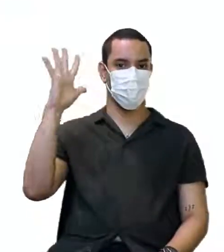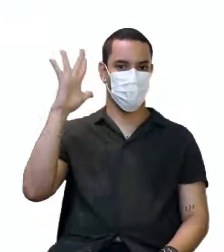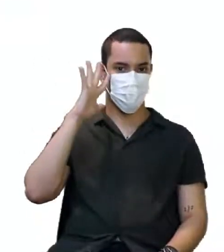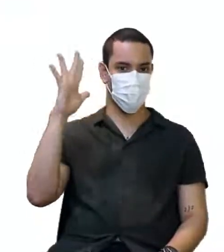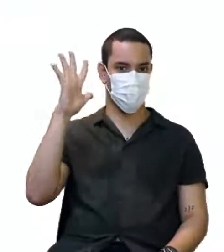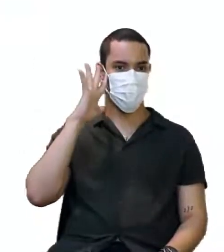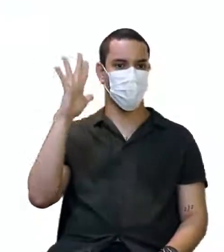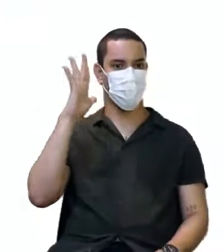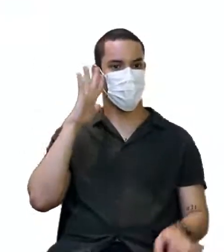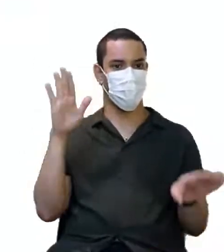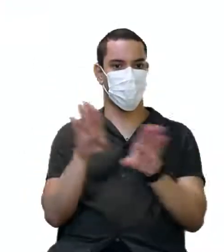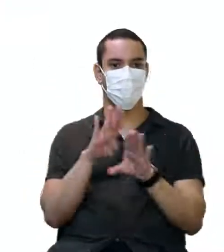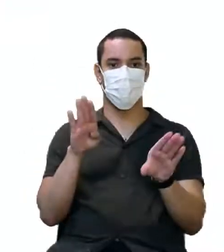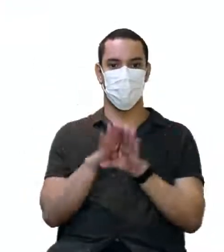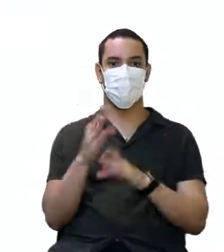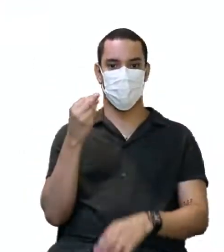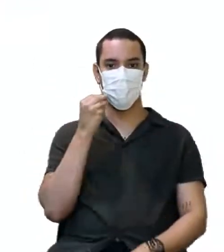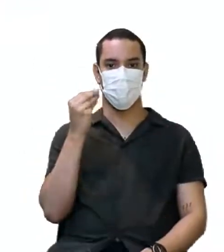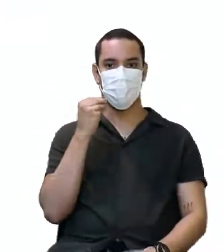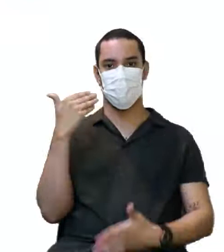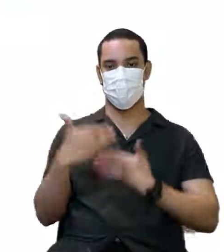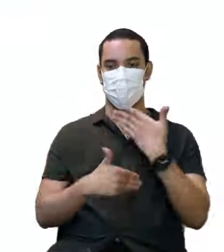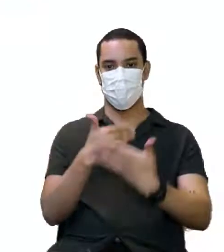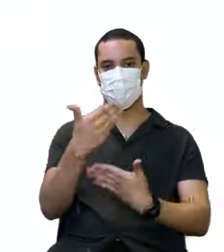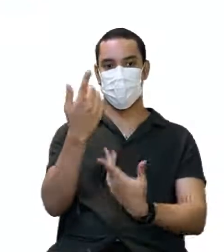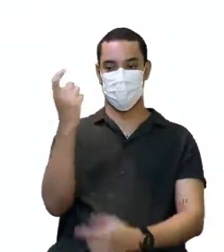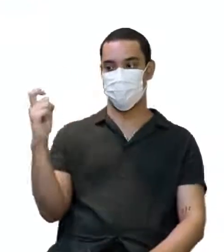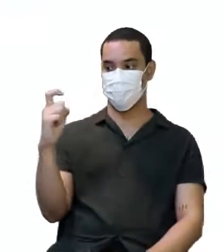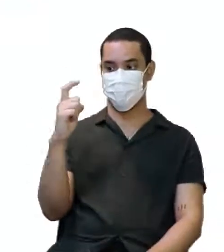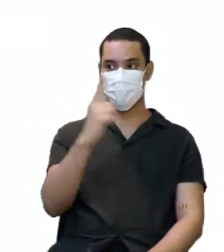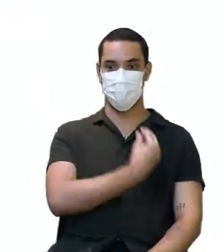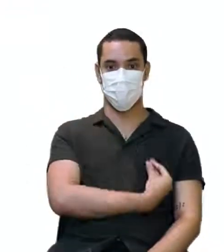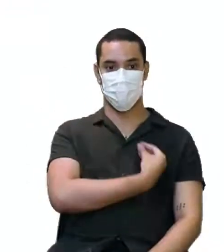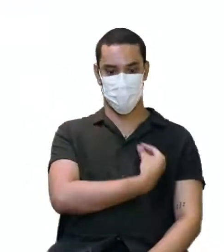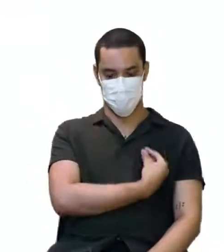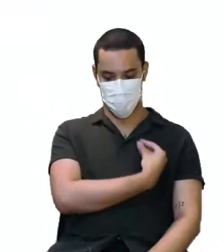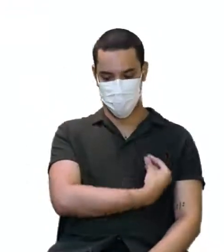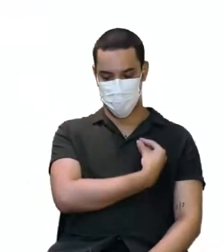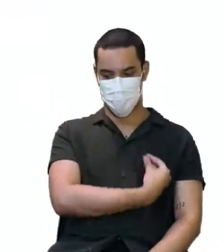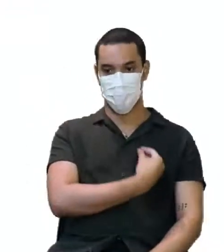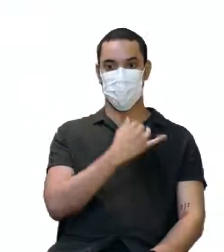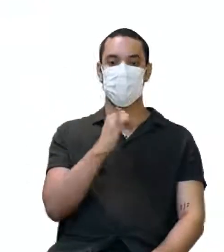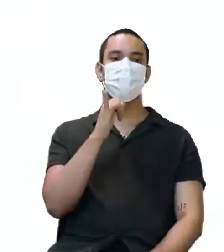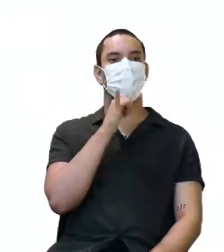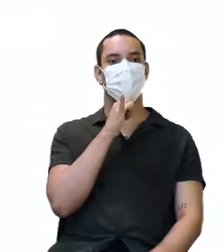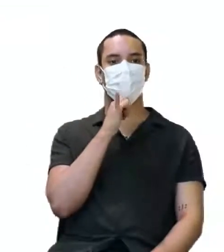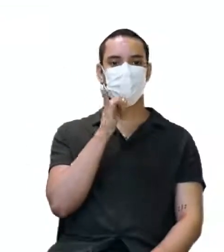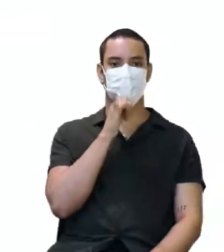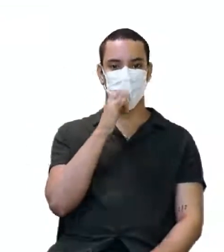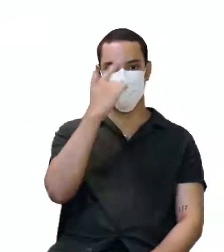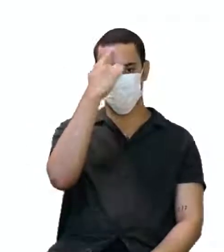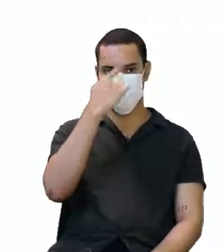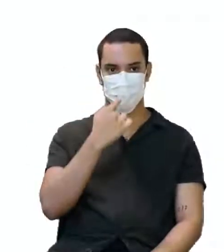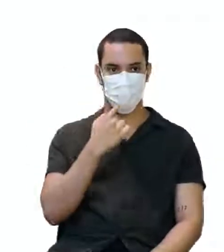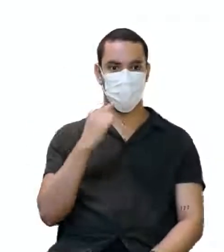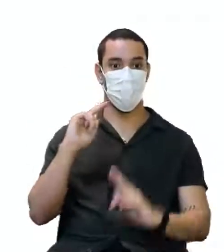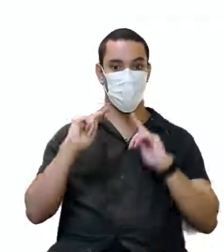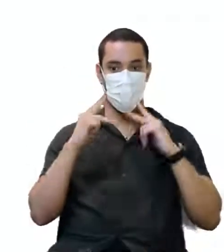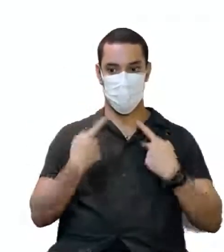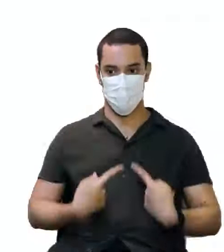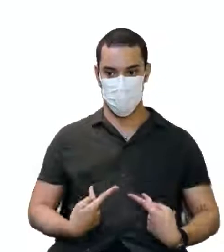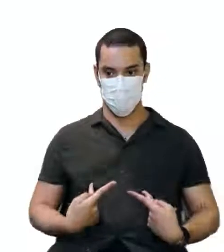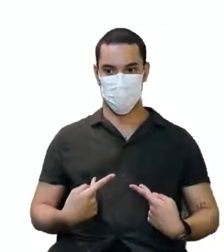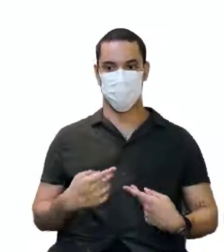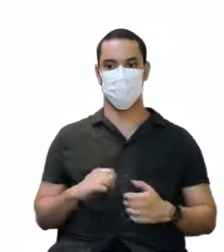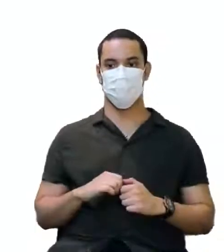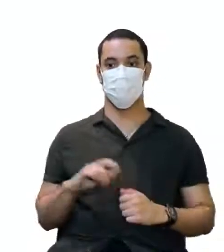as evidências do processo de evolução dos seres vivos, no caso da espécie humana.